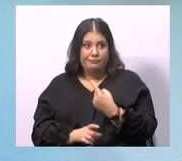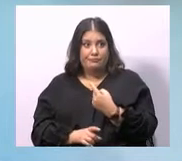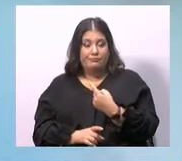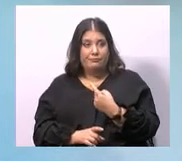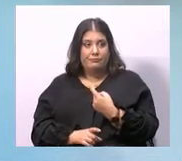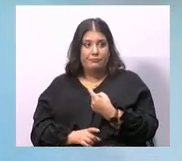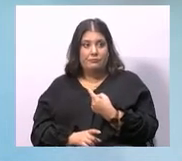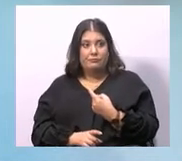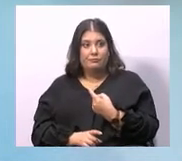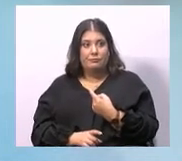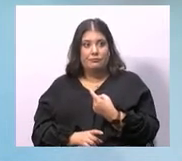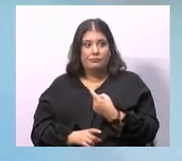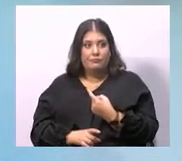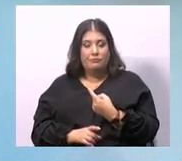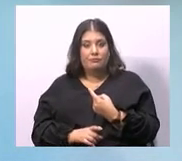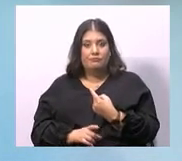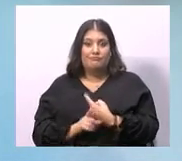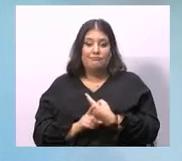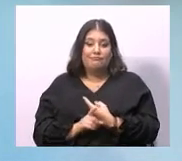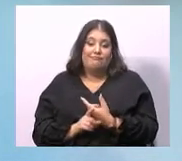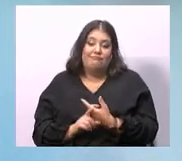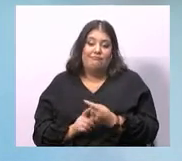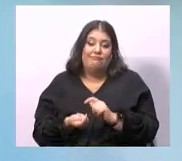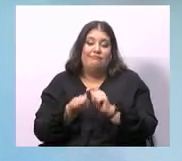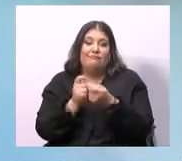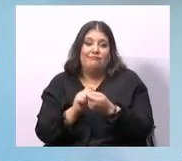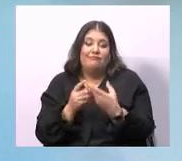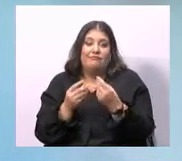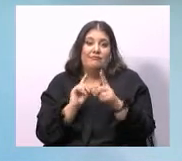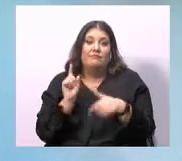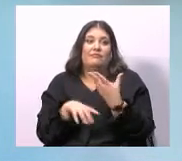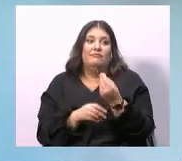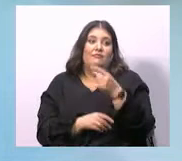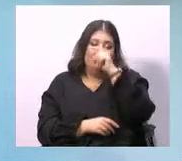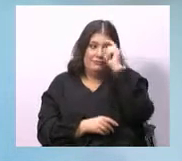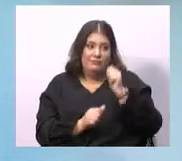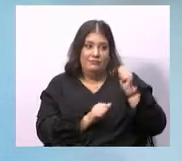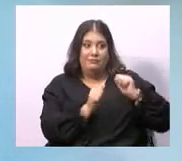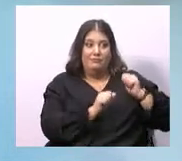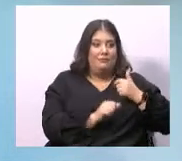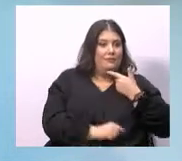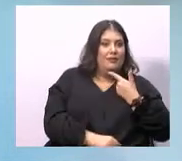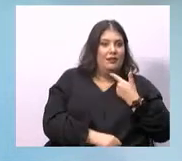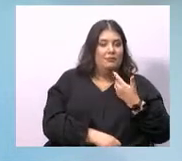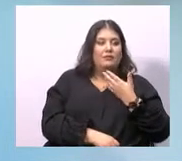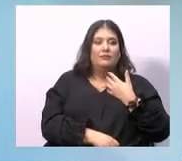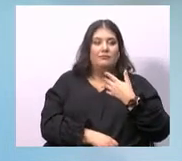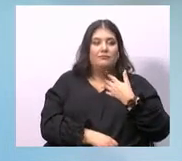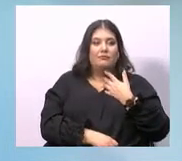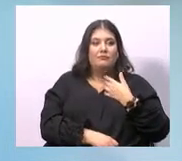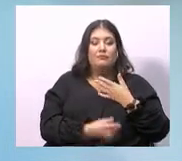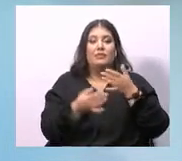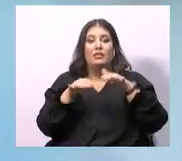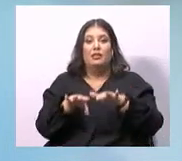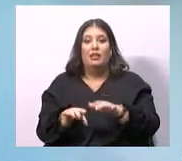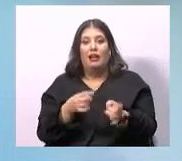há coisas que são, enfim, que foram mexidas e depois é muito difícil puxar atrás, percebe? Recuperar, Dona Fátima. Agora,